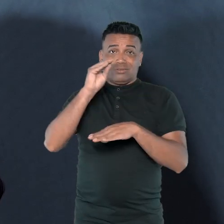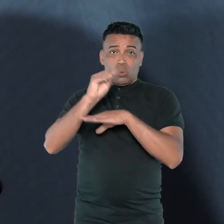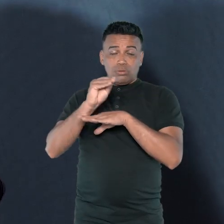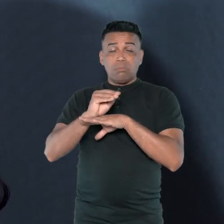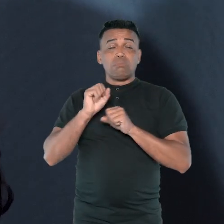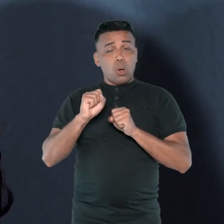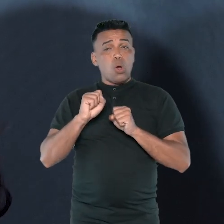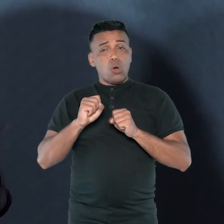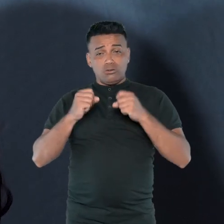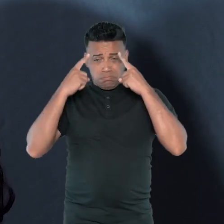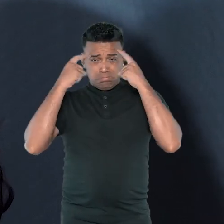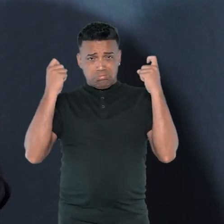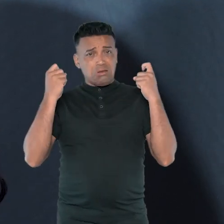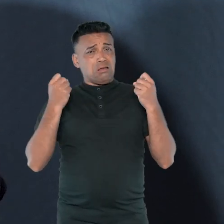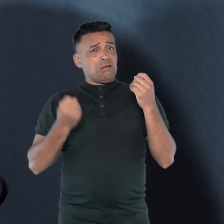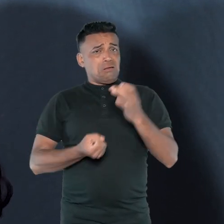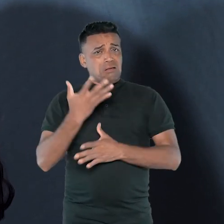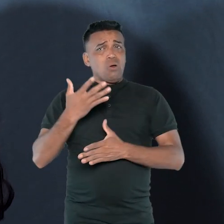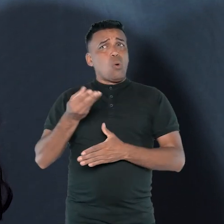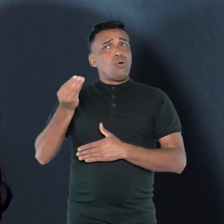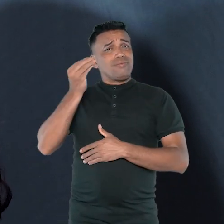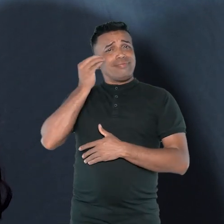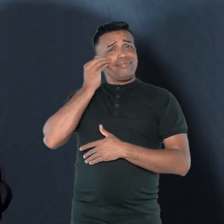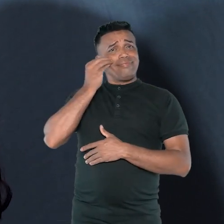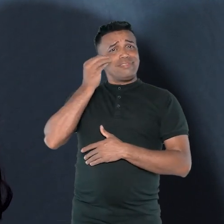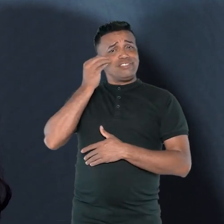sua agressividade, pode fazer isso por tentativa de deixar